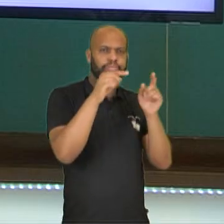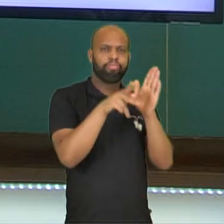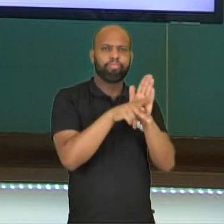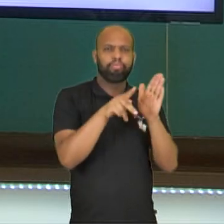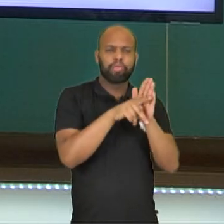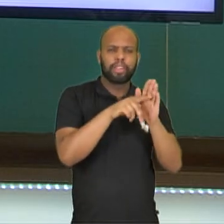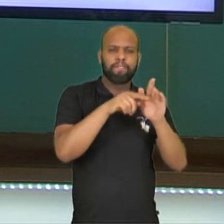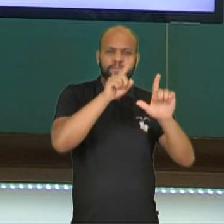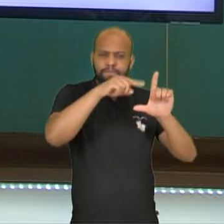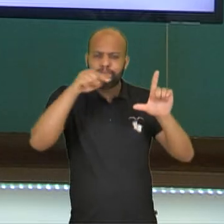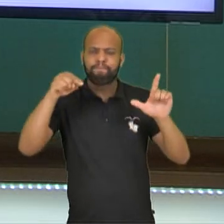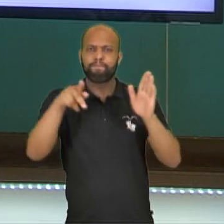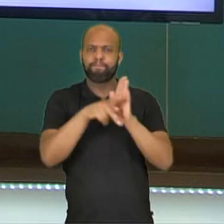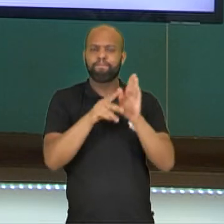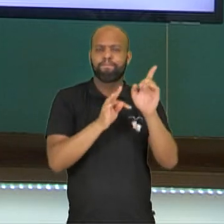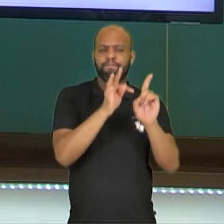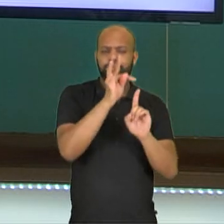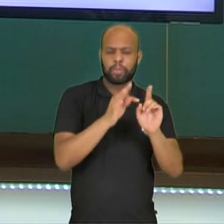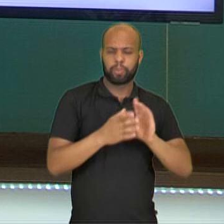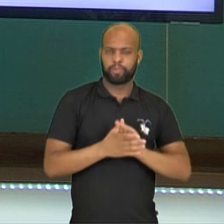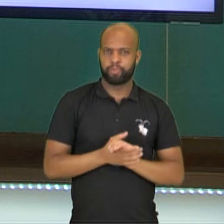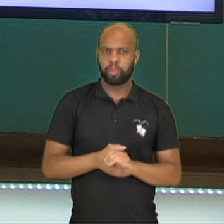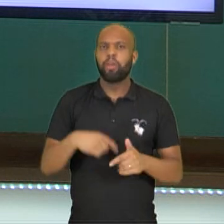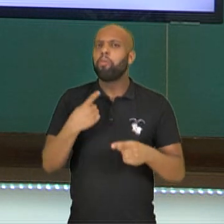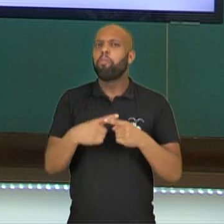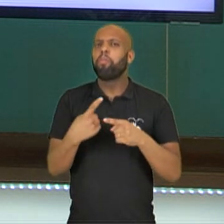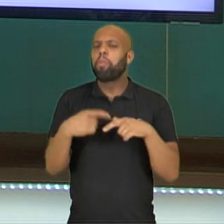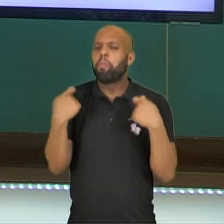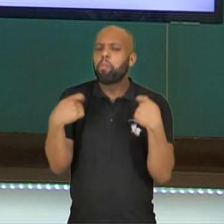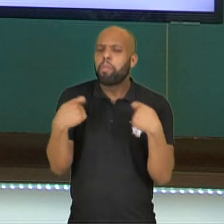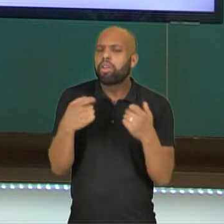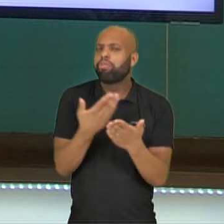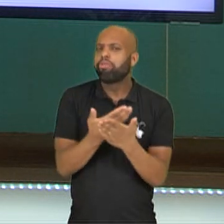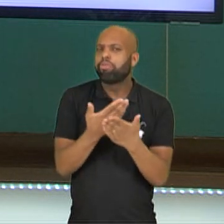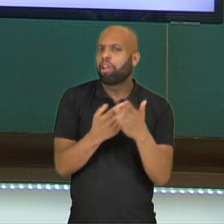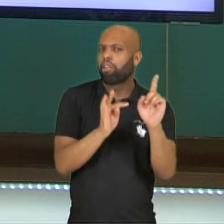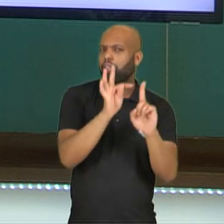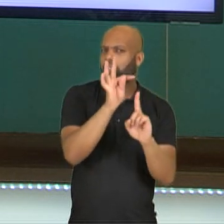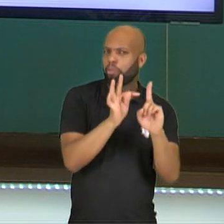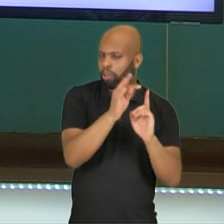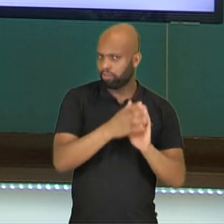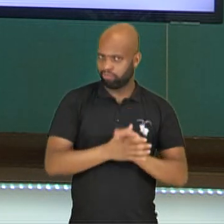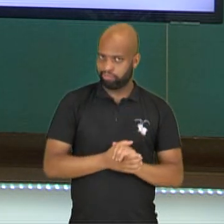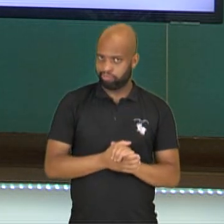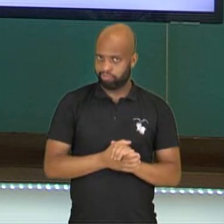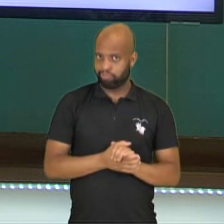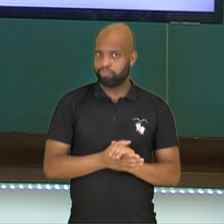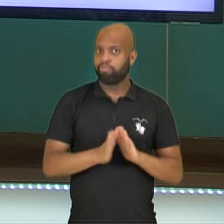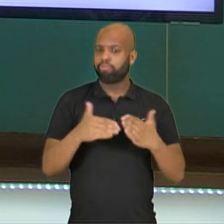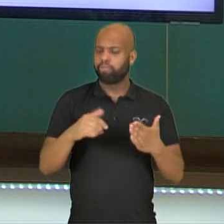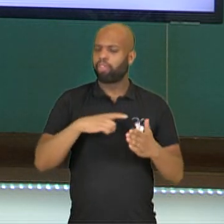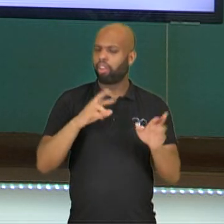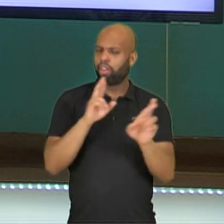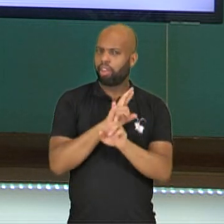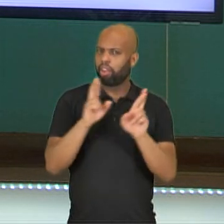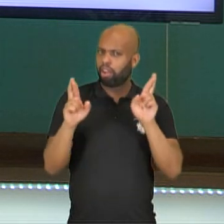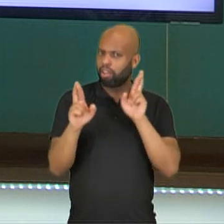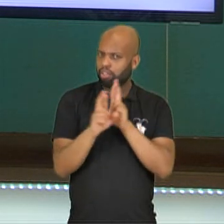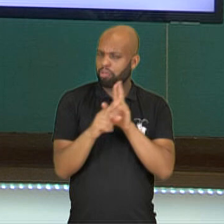qual a necessidade de medir temperatura? O porquê de medi-las? Será que tem alguma coisa a ver com